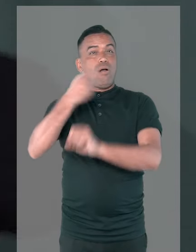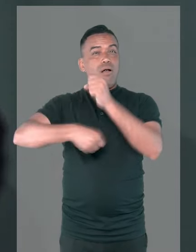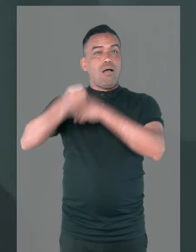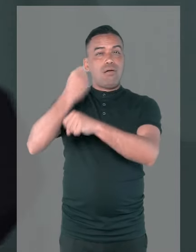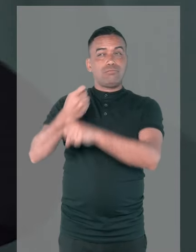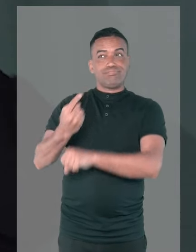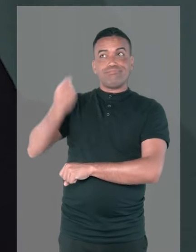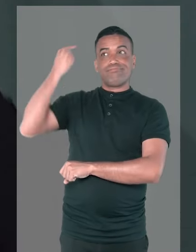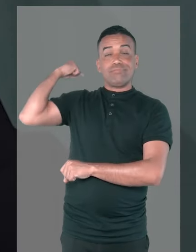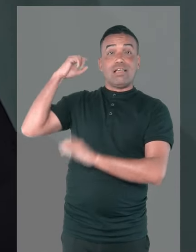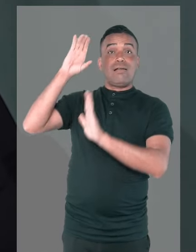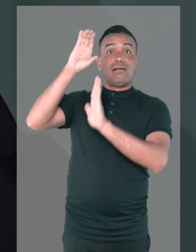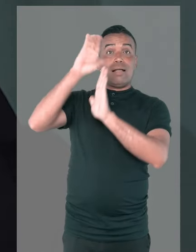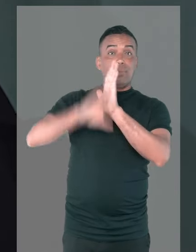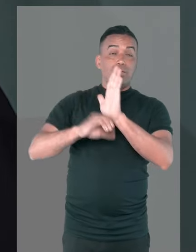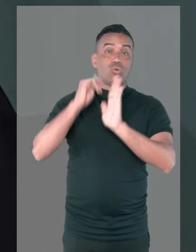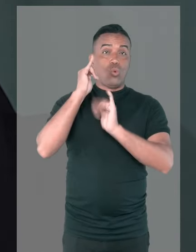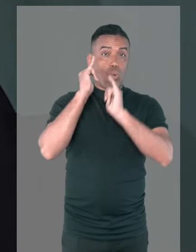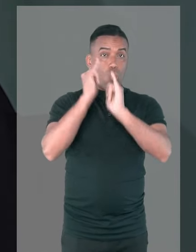onde o capítulo conta